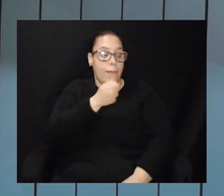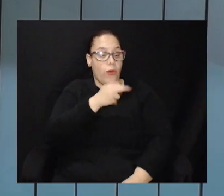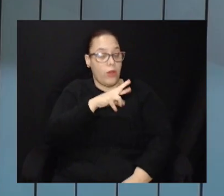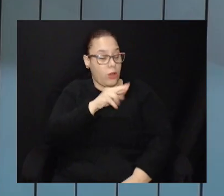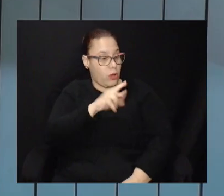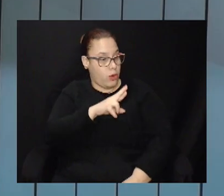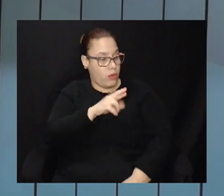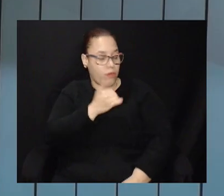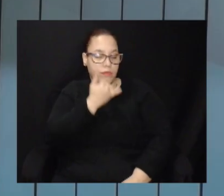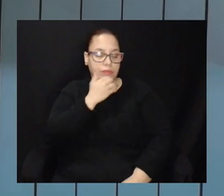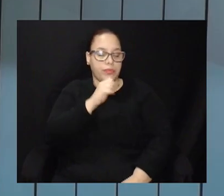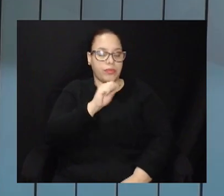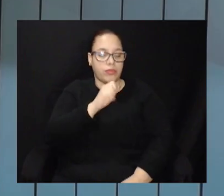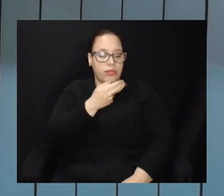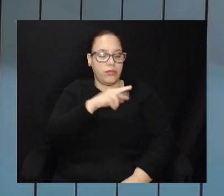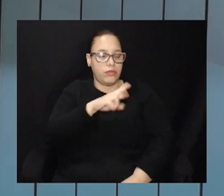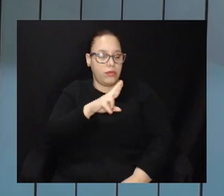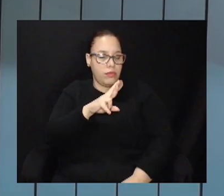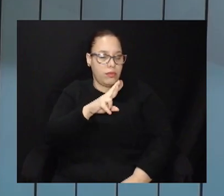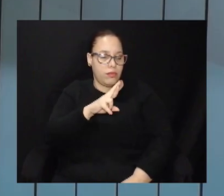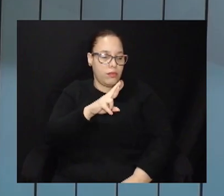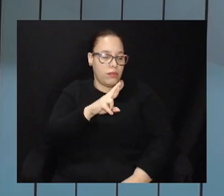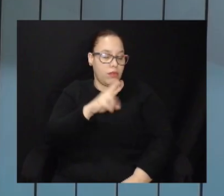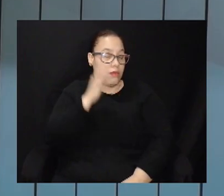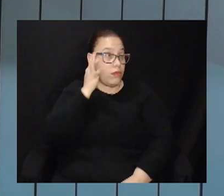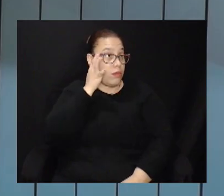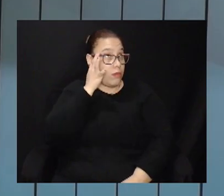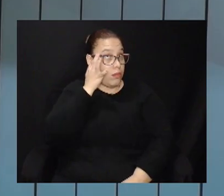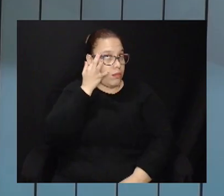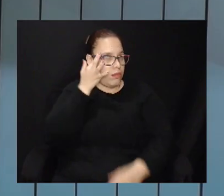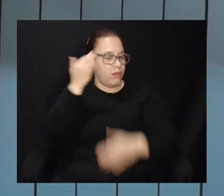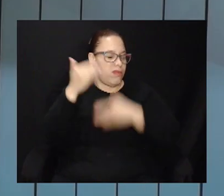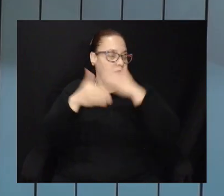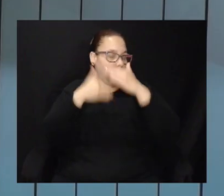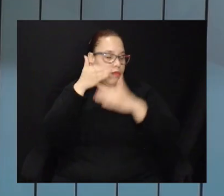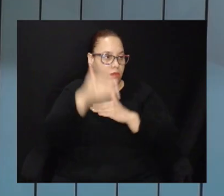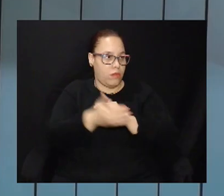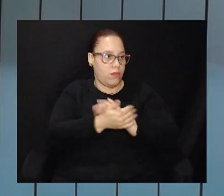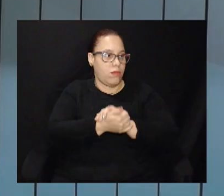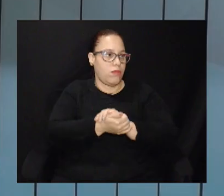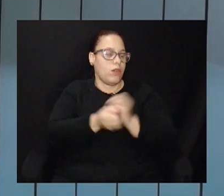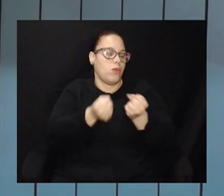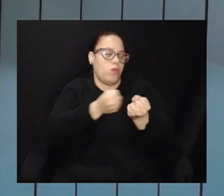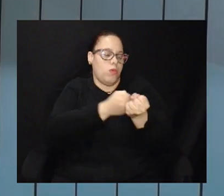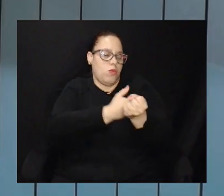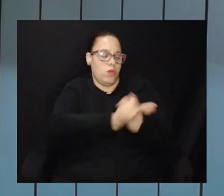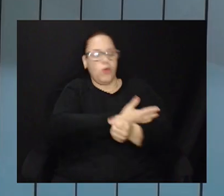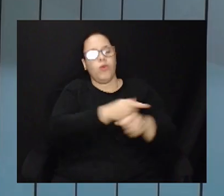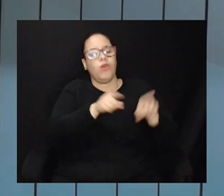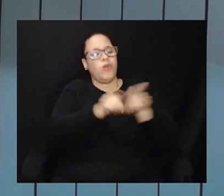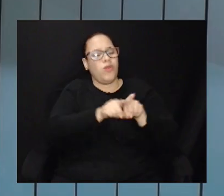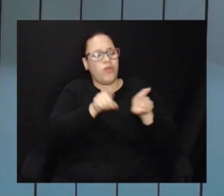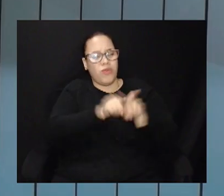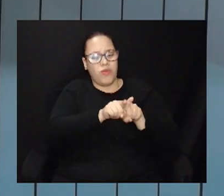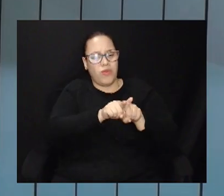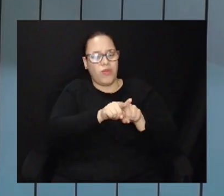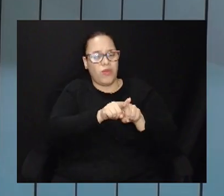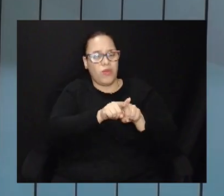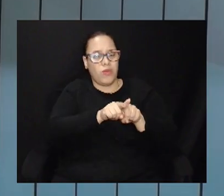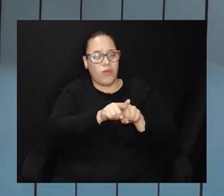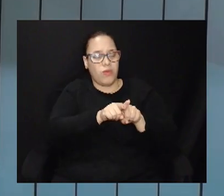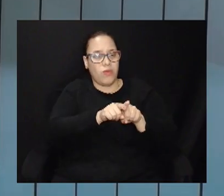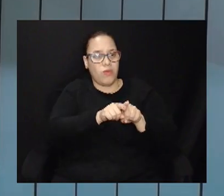algo que vem assim de tradição, que puxa mais para o lado emocional também, porque logo cedo, né, as mães